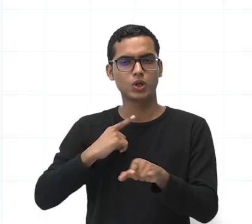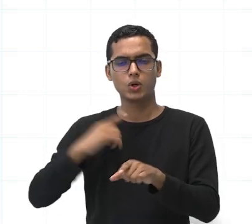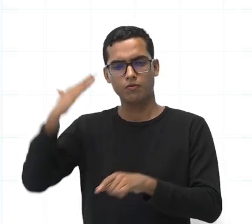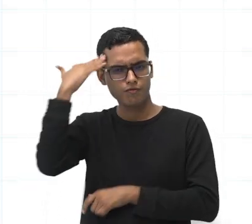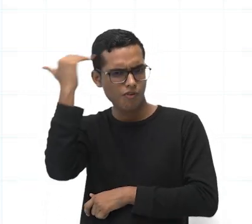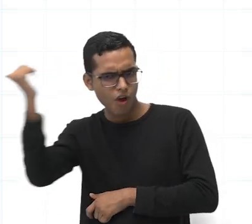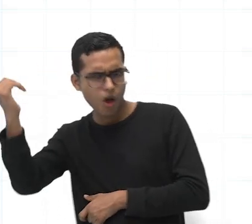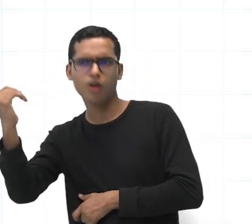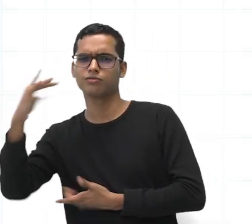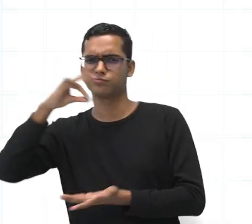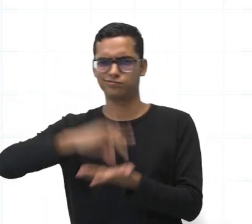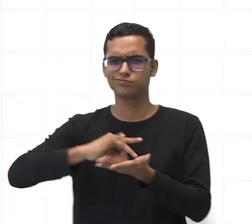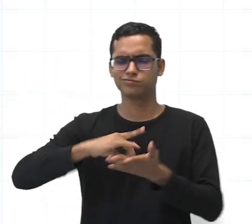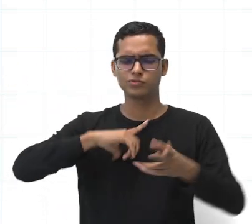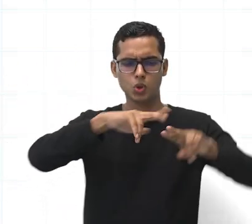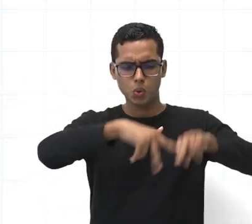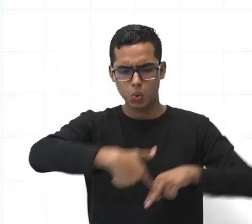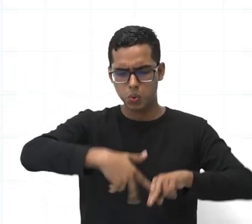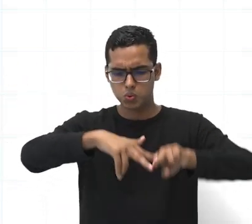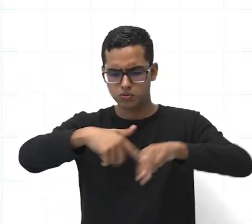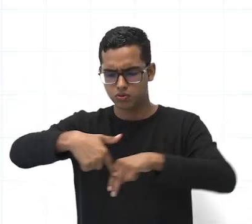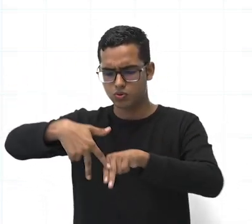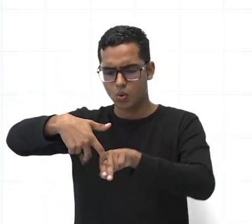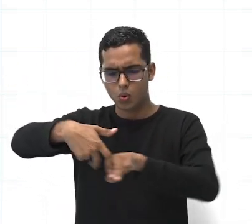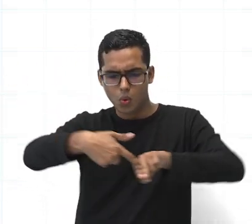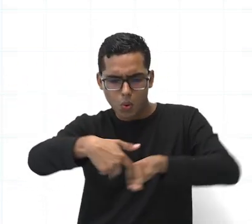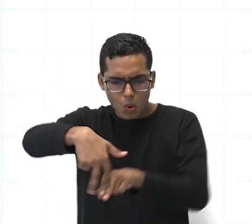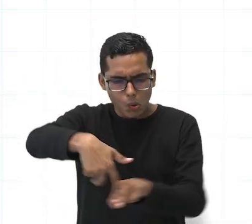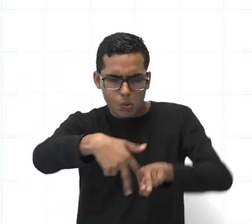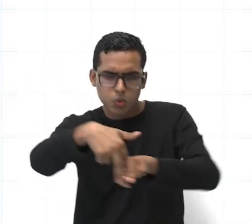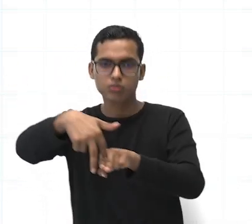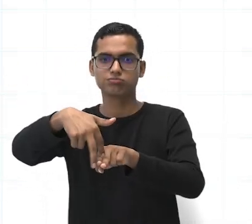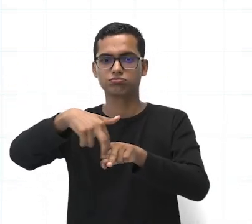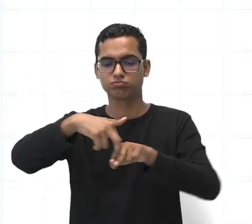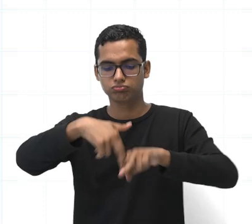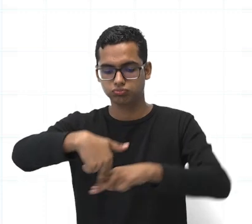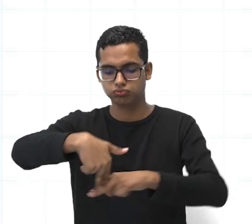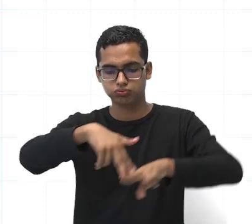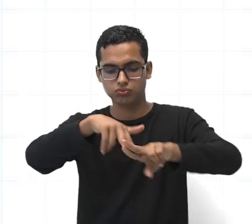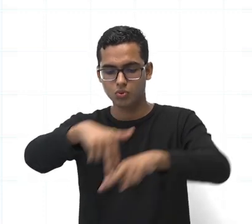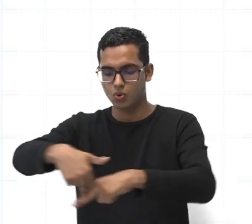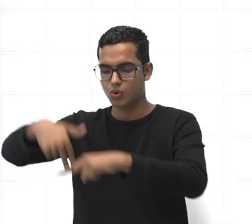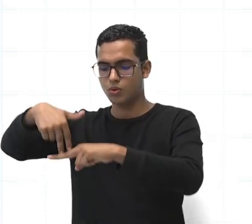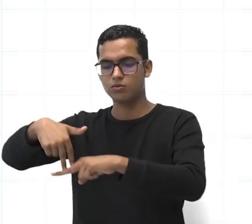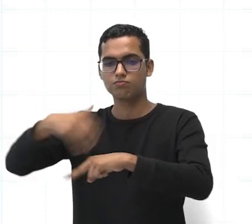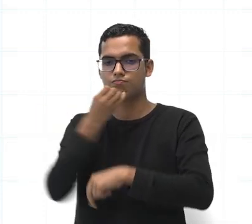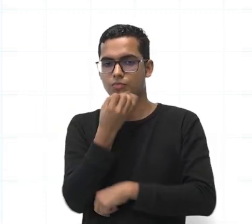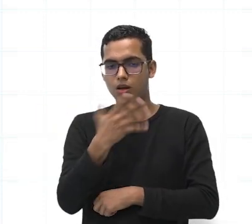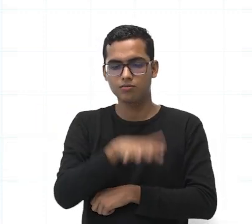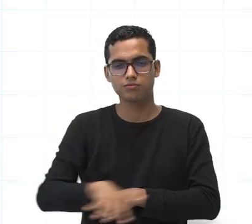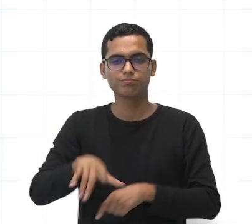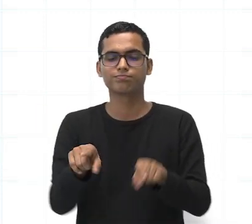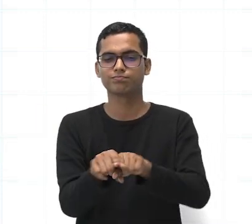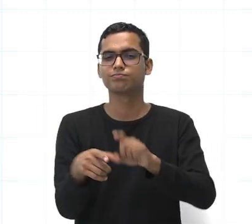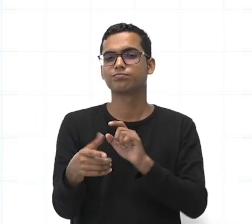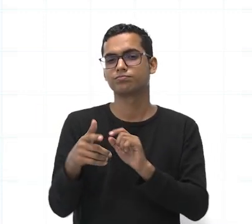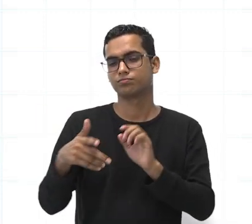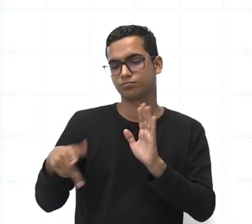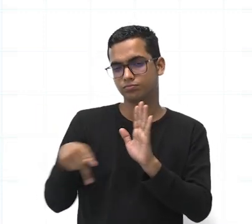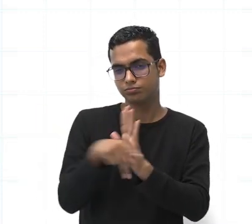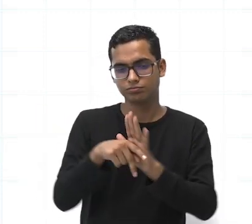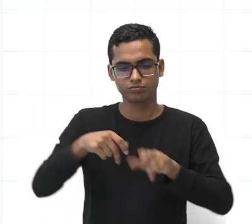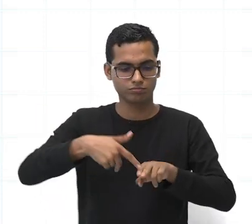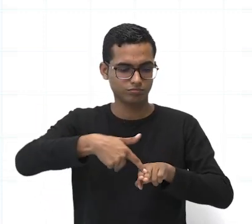e arrebentando nesse mundo do skate, certo? Então esse é só um pedacinho da história do skate.